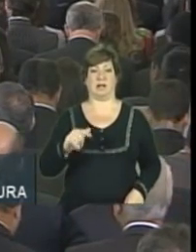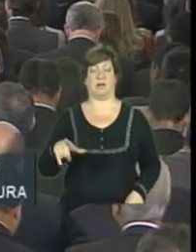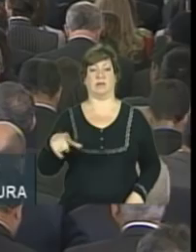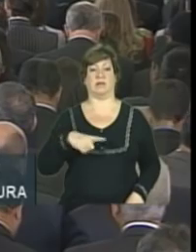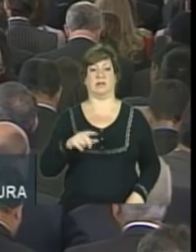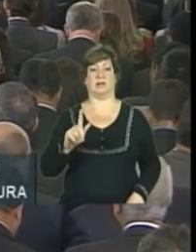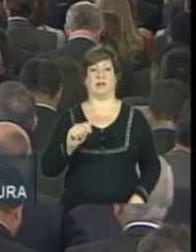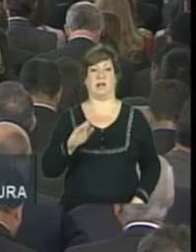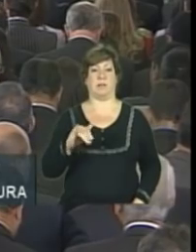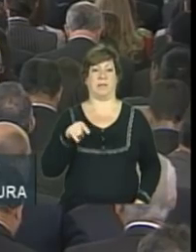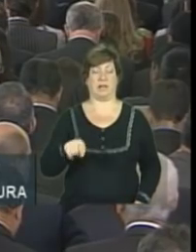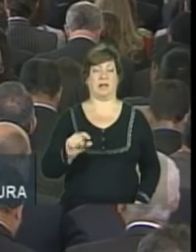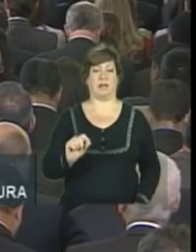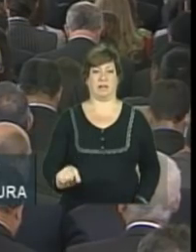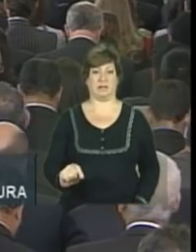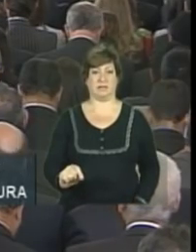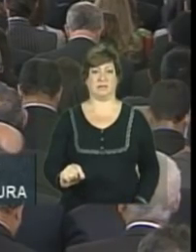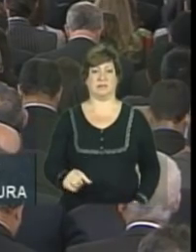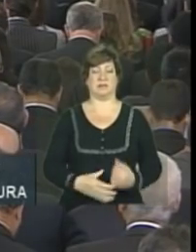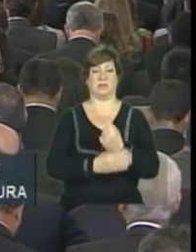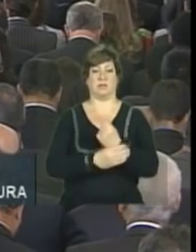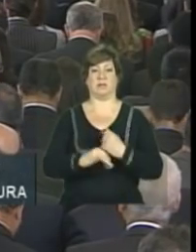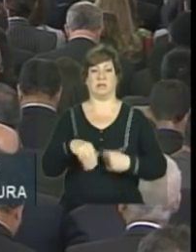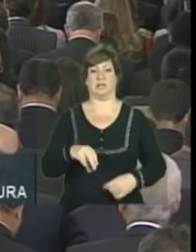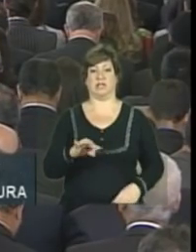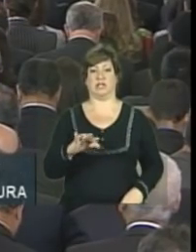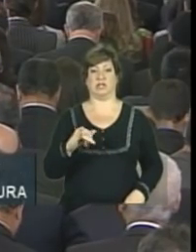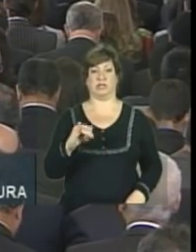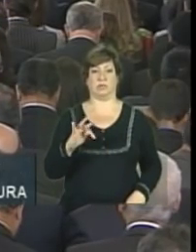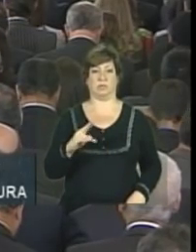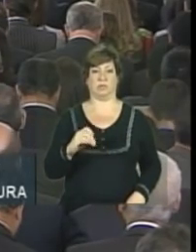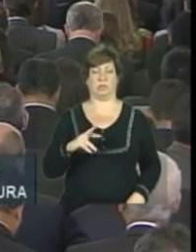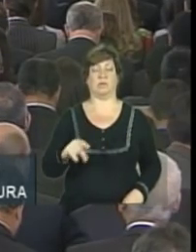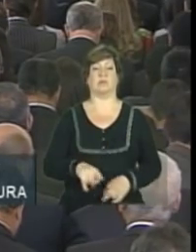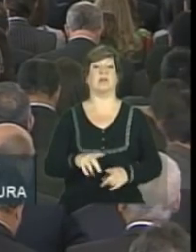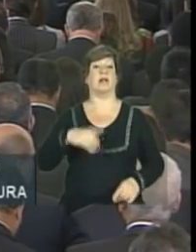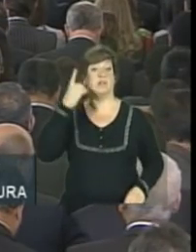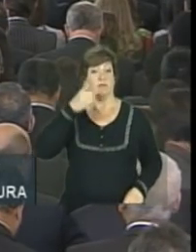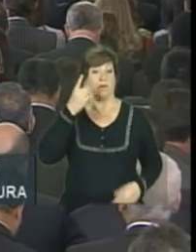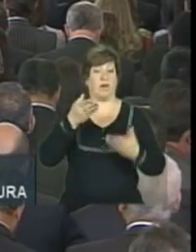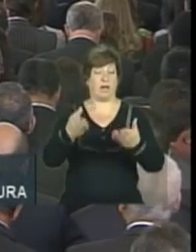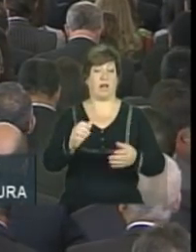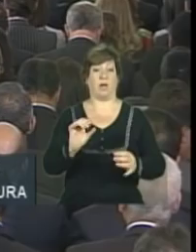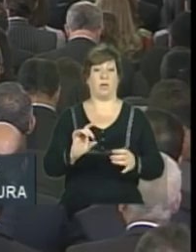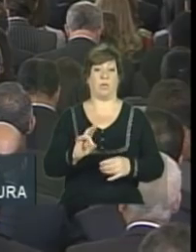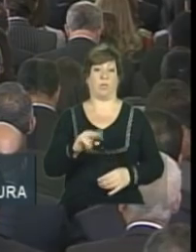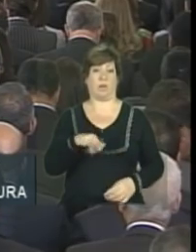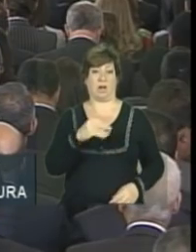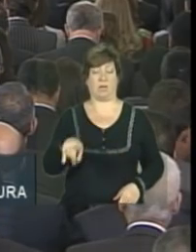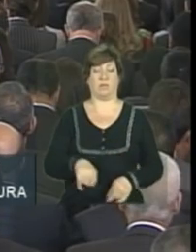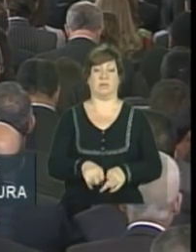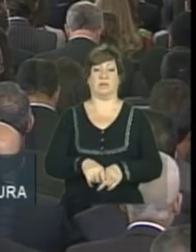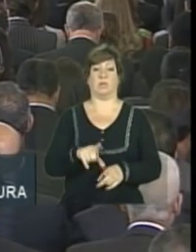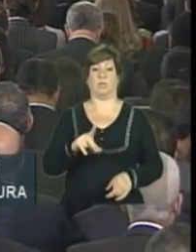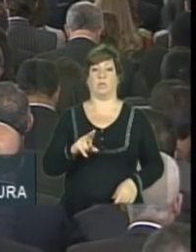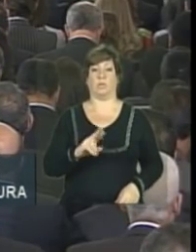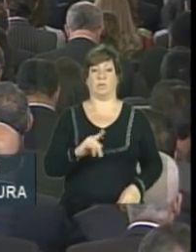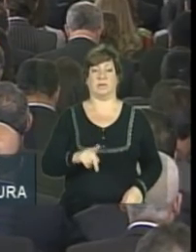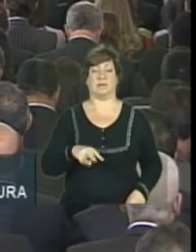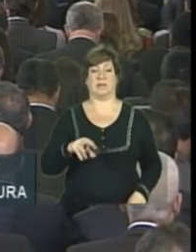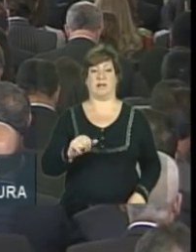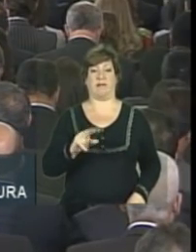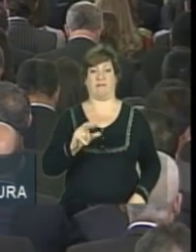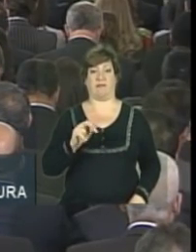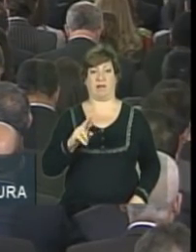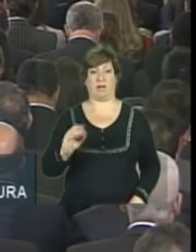do Gabinete de Segurança Institucional, Luiz Inácio Adams, advogado-geral da União, Luiz Navarro,